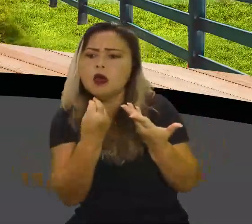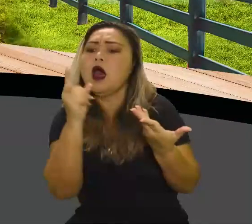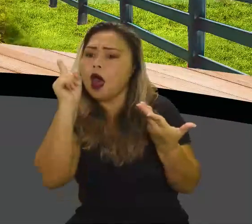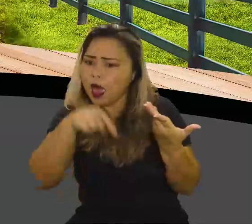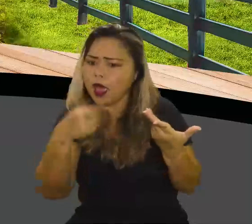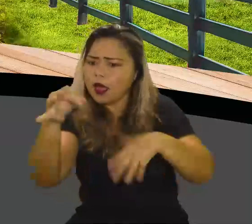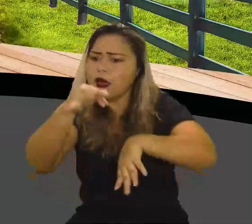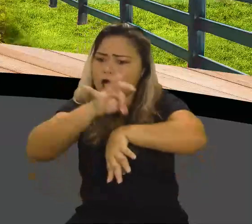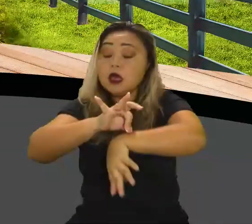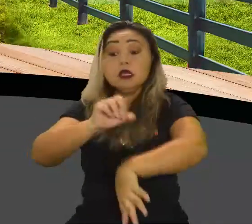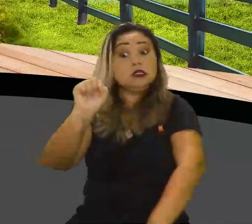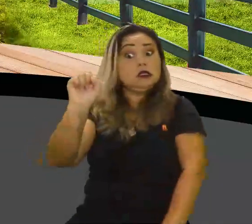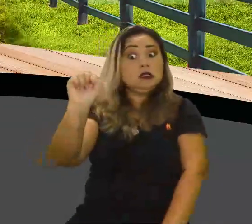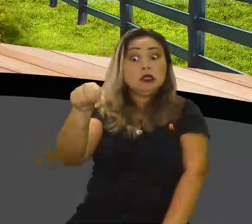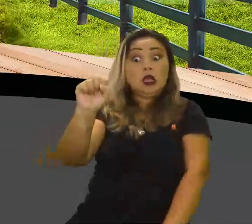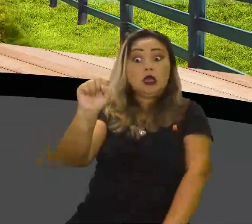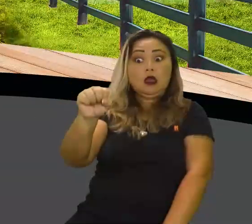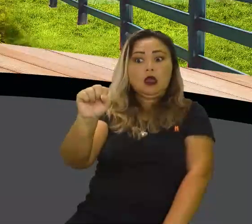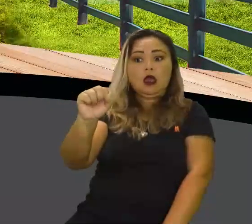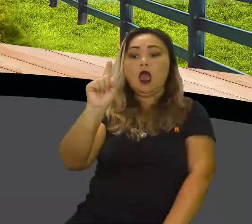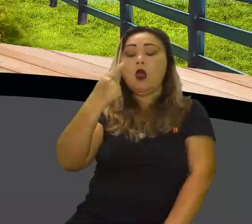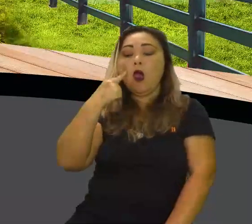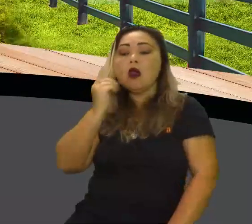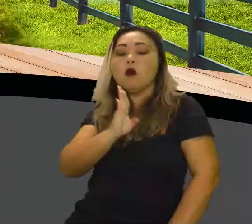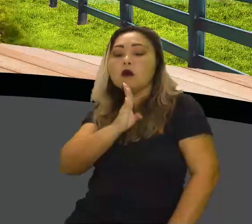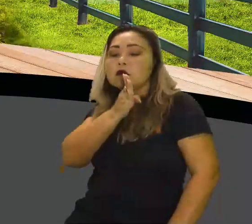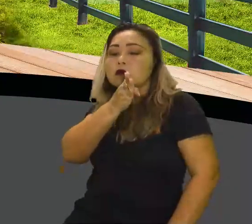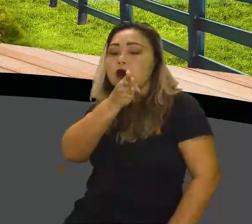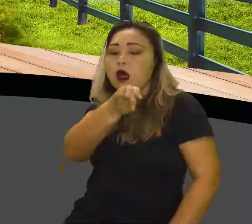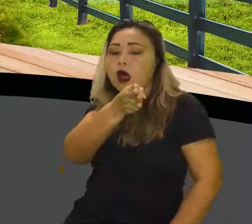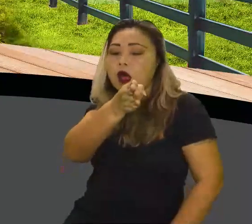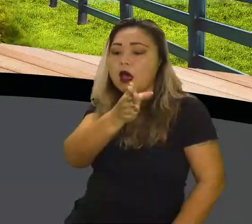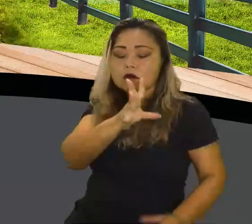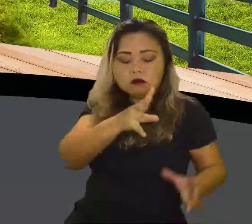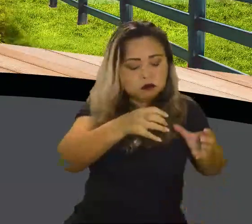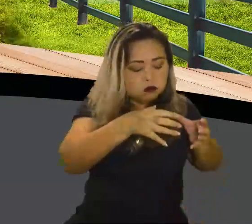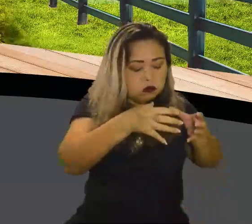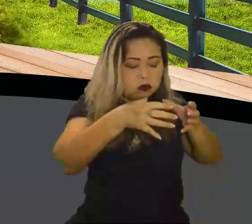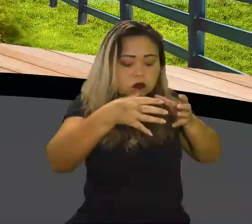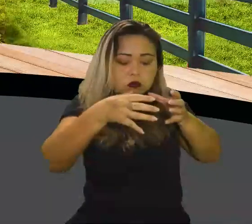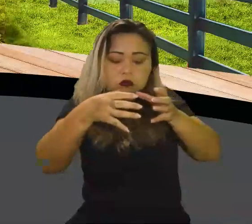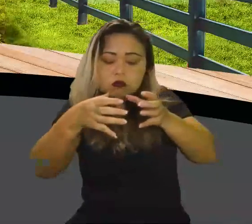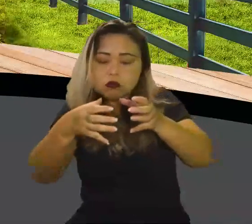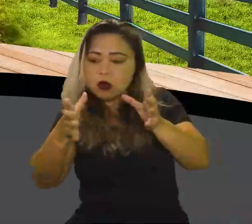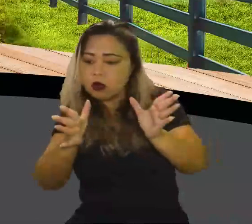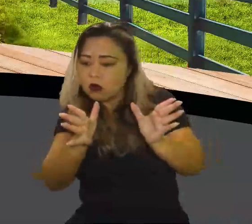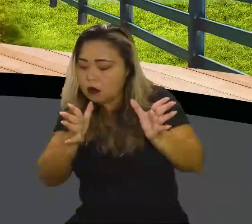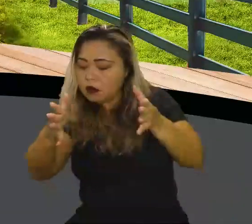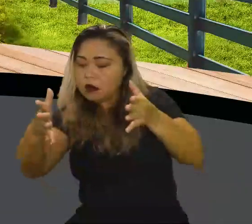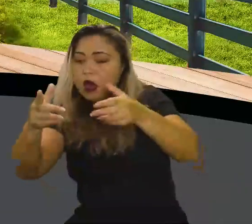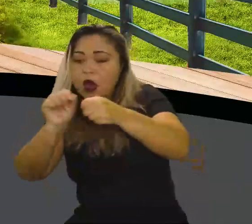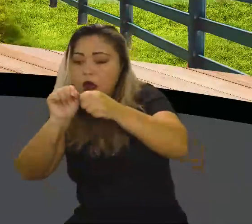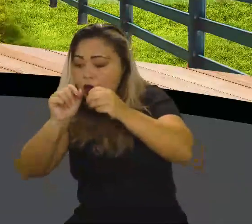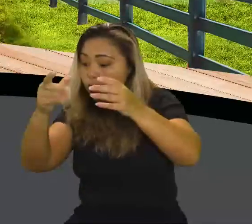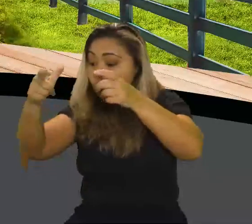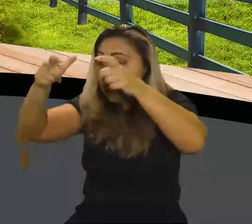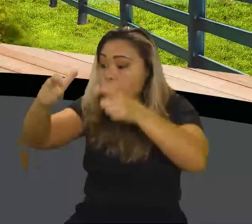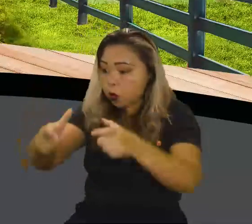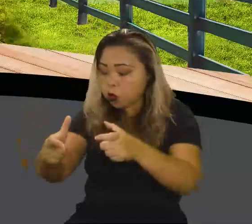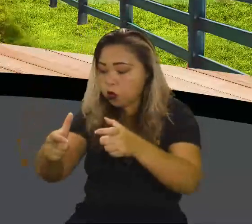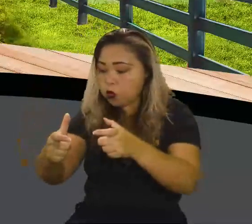abelha, professor? Sim, quando a gente direciona o apiário para determinados locais, aonde